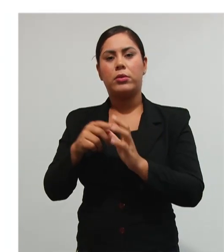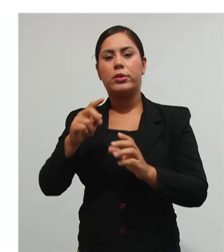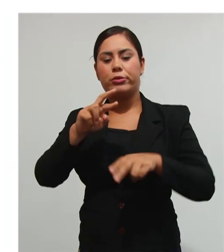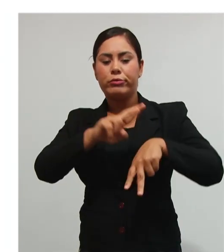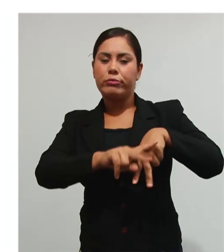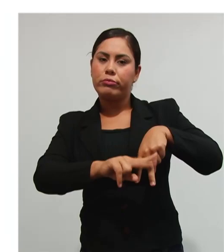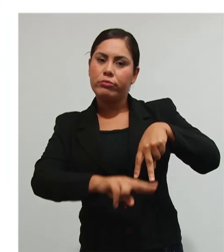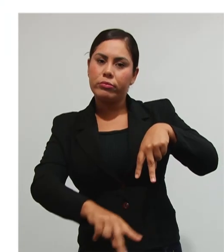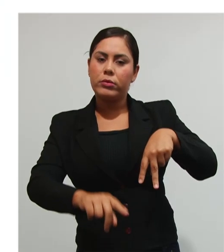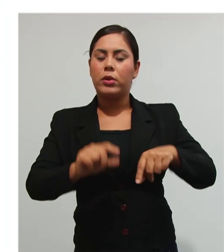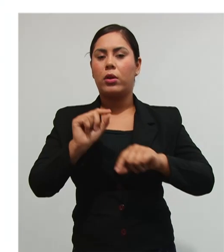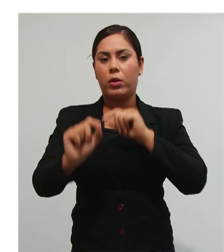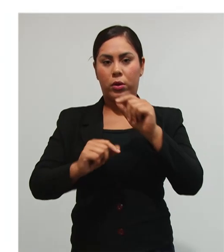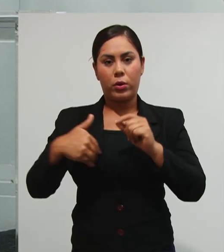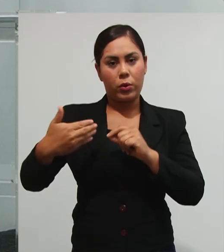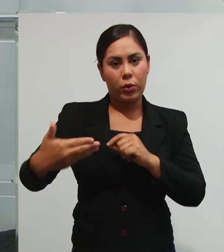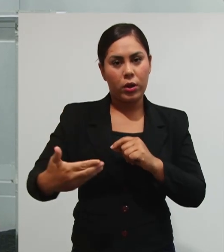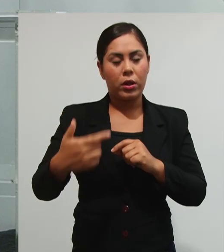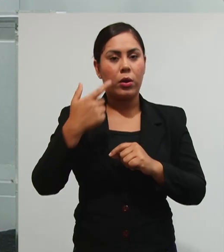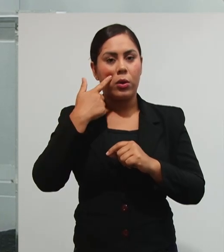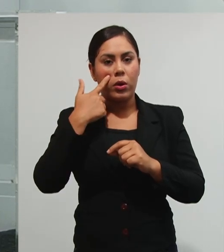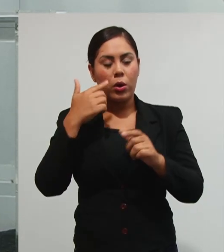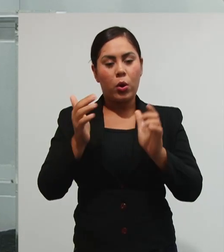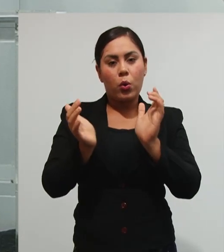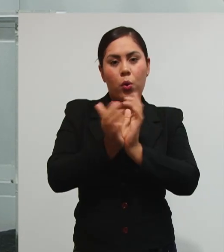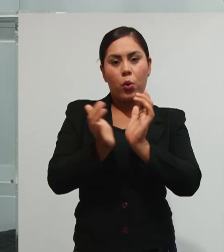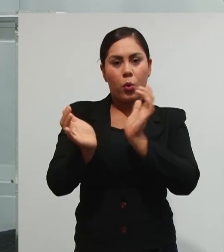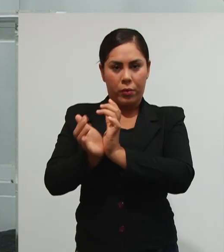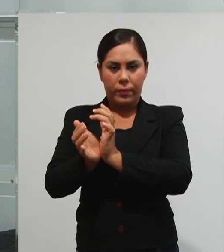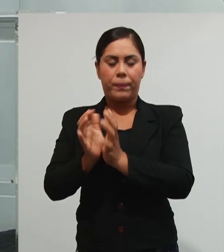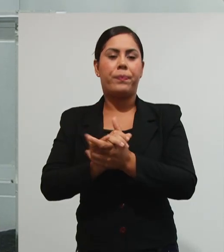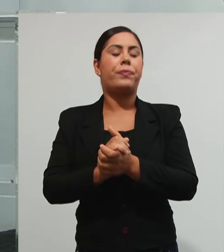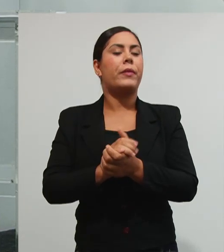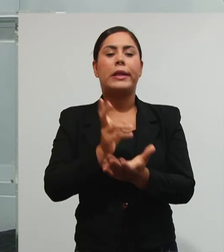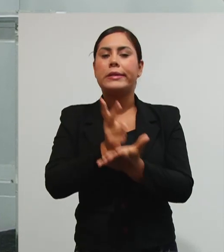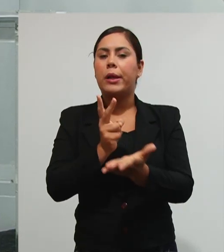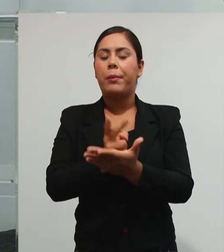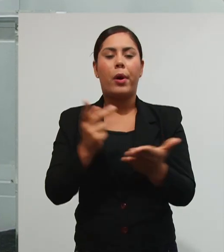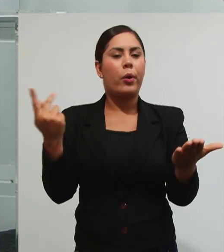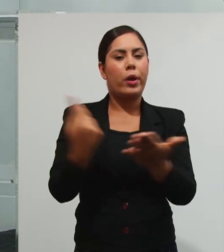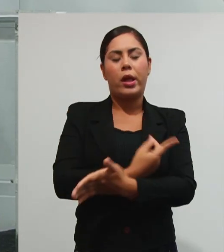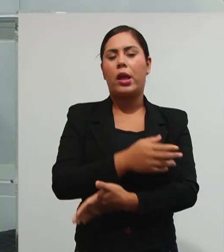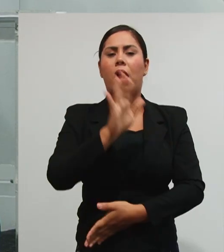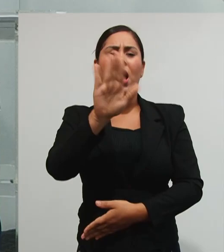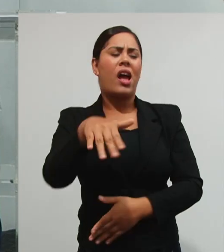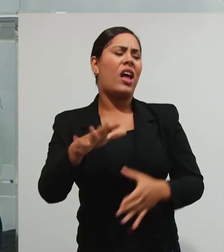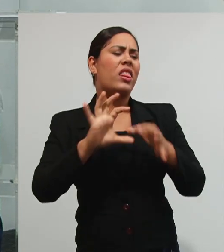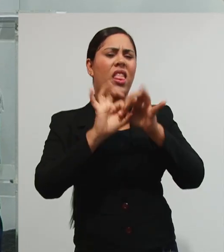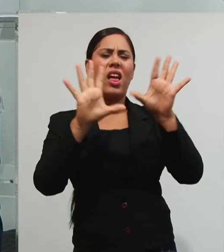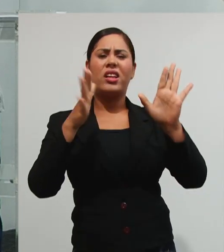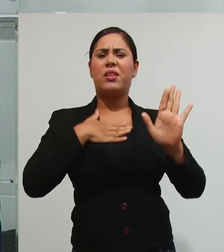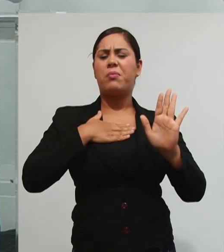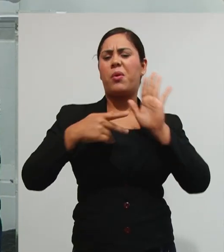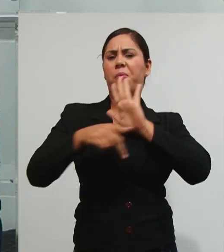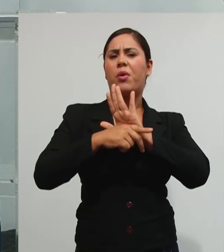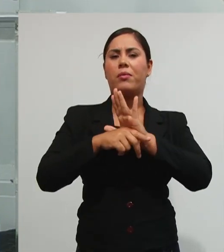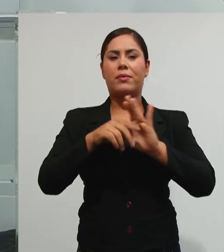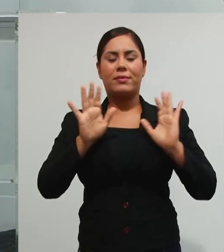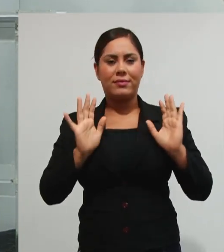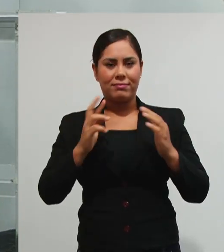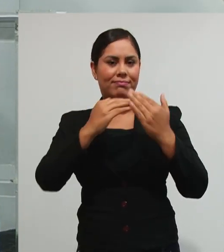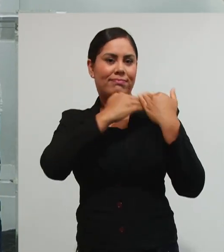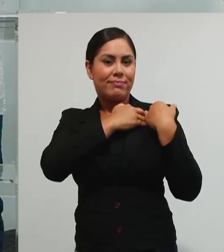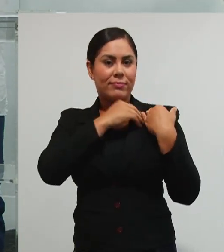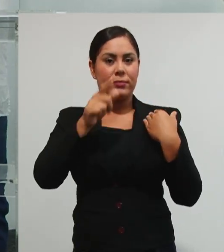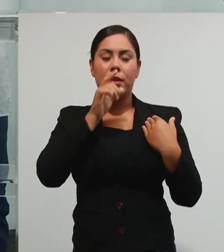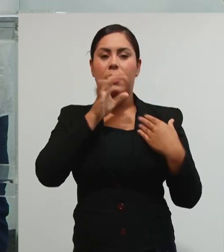gênero. Então, quando a gente vai montar grupos em sala de aula, o que geralmente acontece? Os alunos falam assim, ó, deixa a gente montar os grupos. Né? Aí